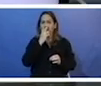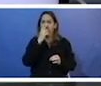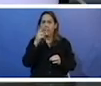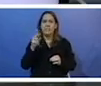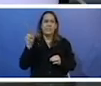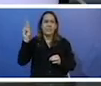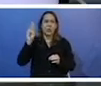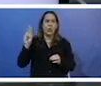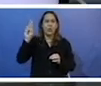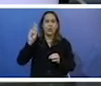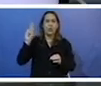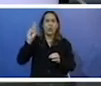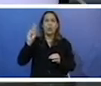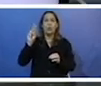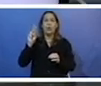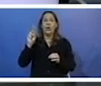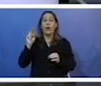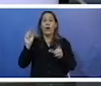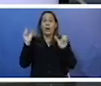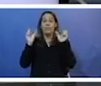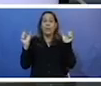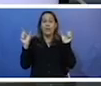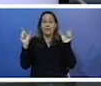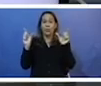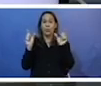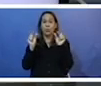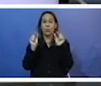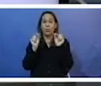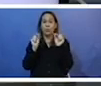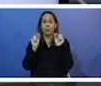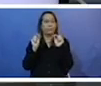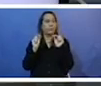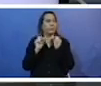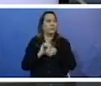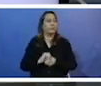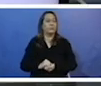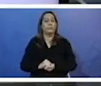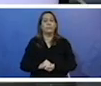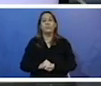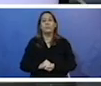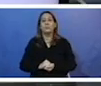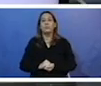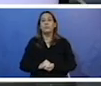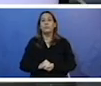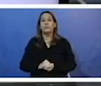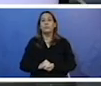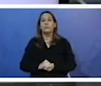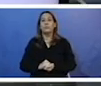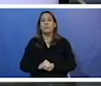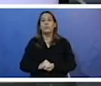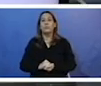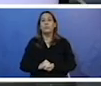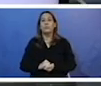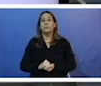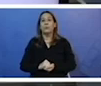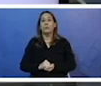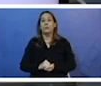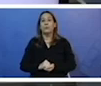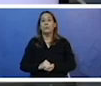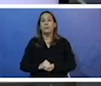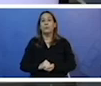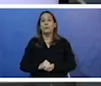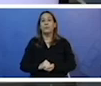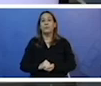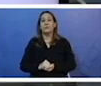a gente não fala que, a gente fala que é despendurado. Onde